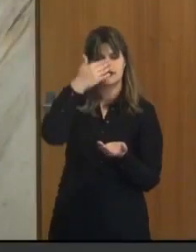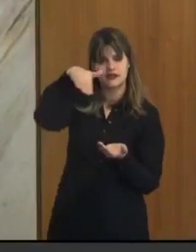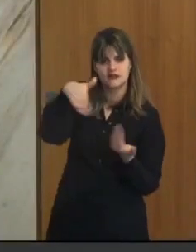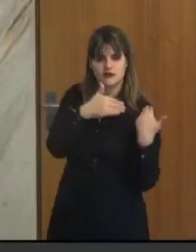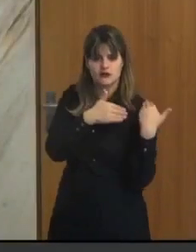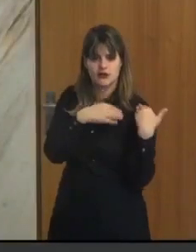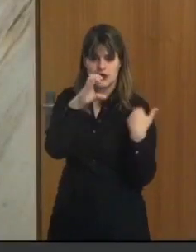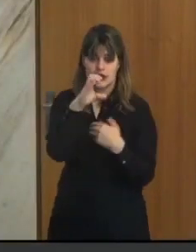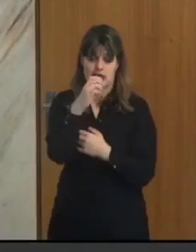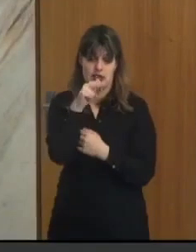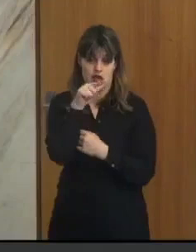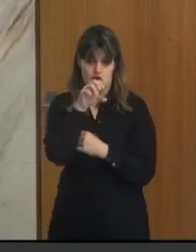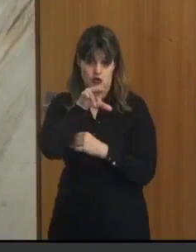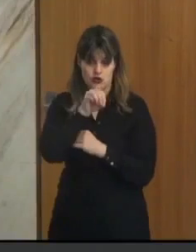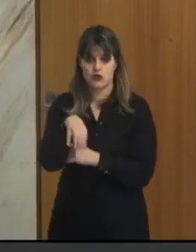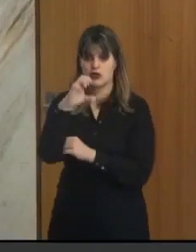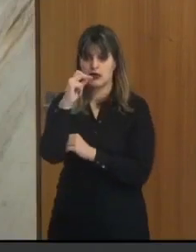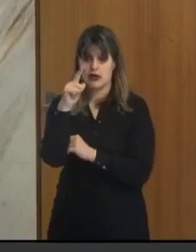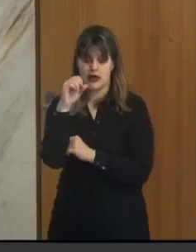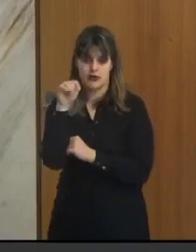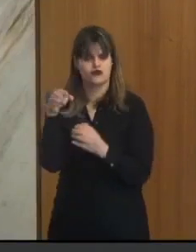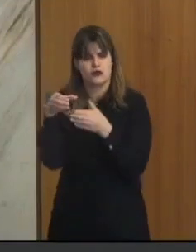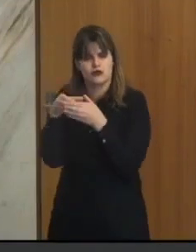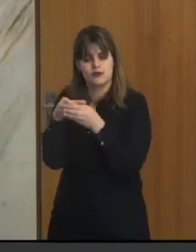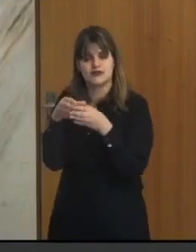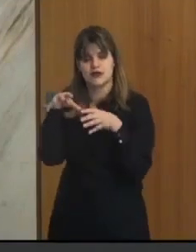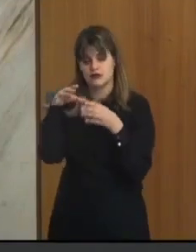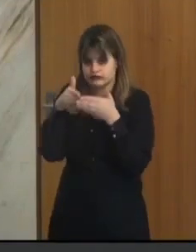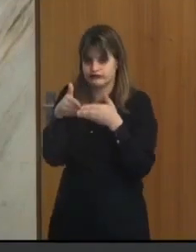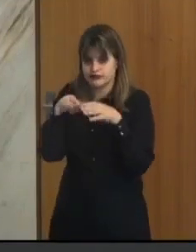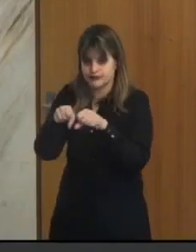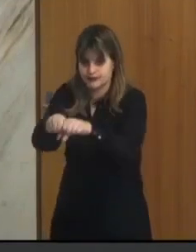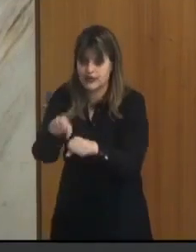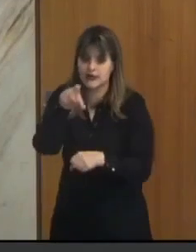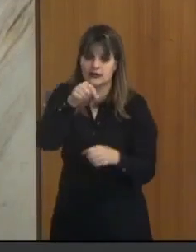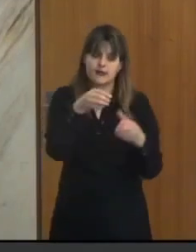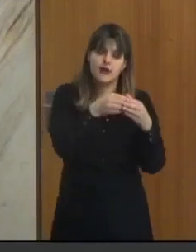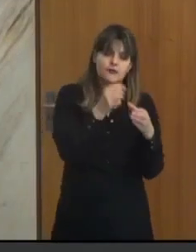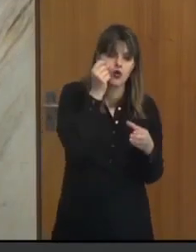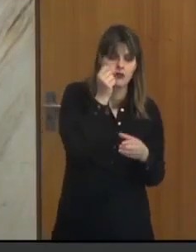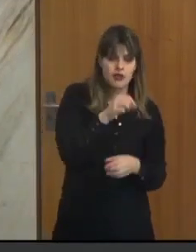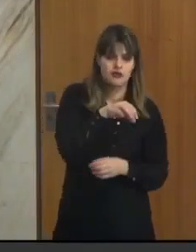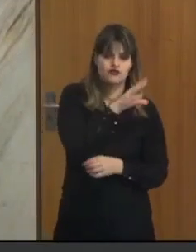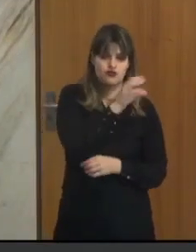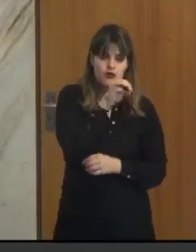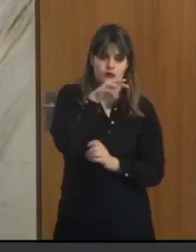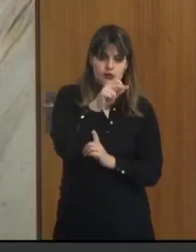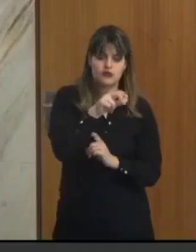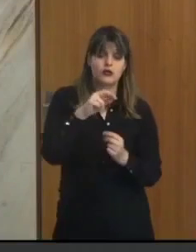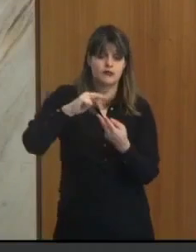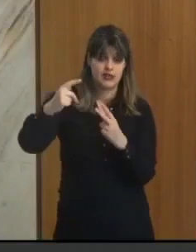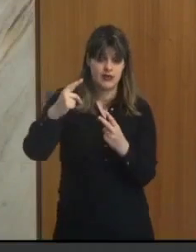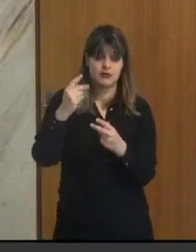António Camões Gouveia, da Comissão Nacional de Descobrimentos, teve o comissário científico João Marujo, da Câmara Municipal